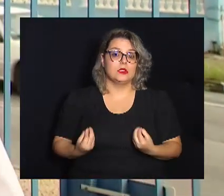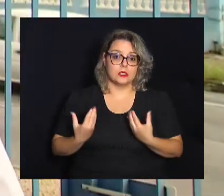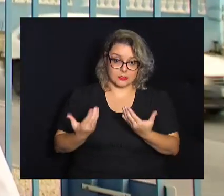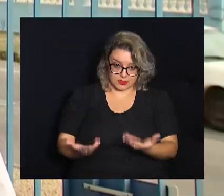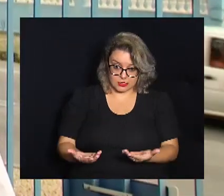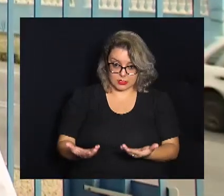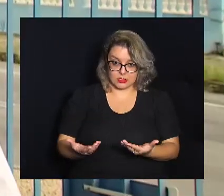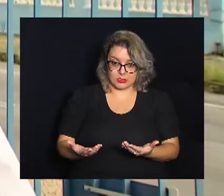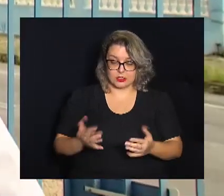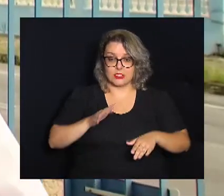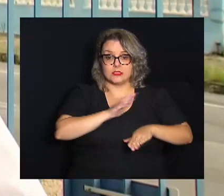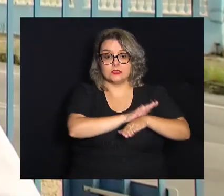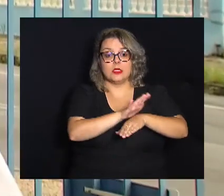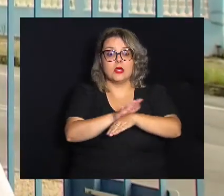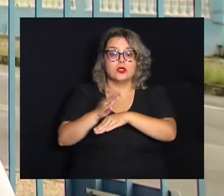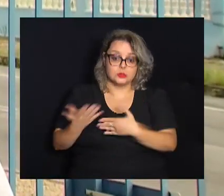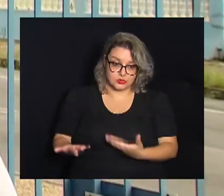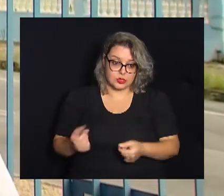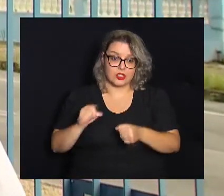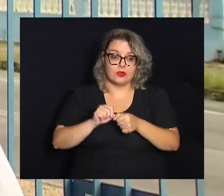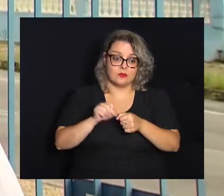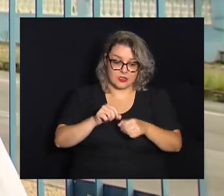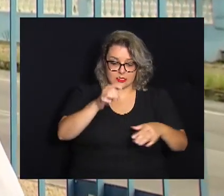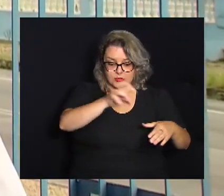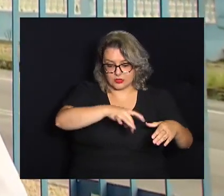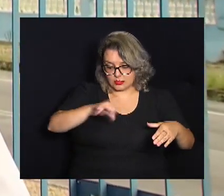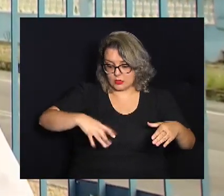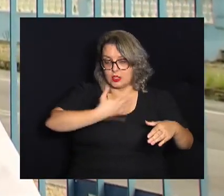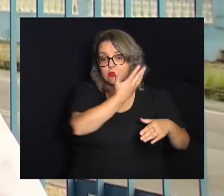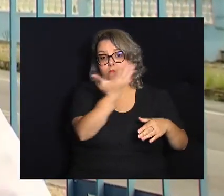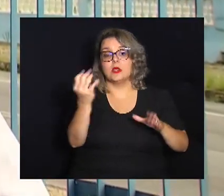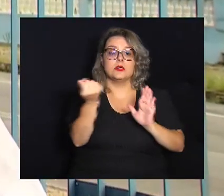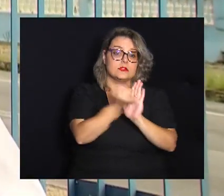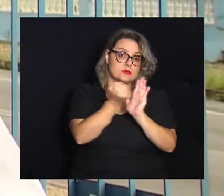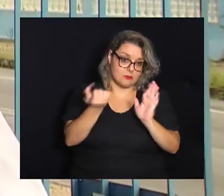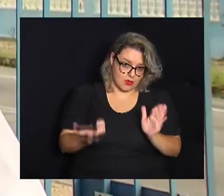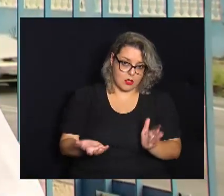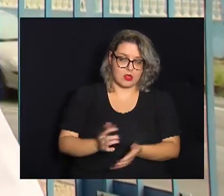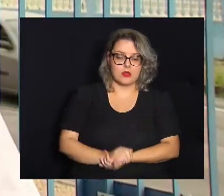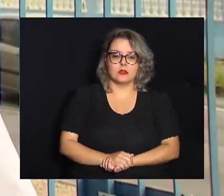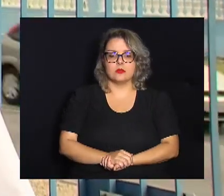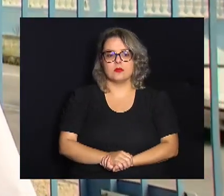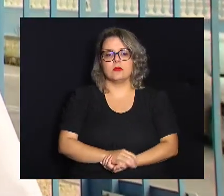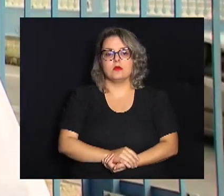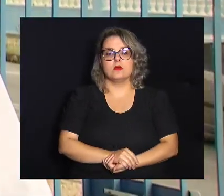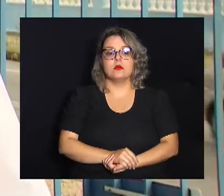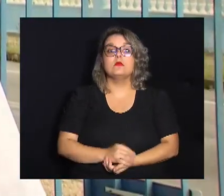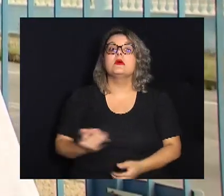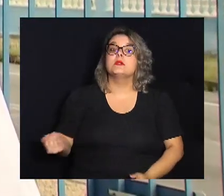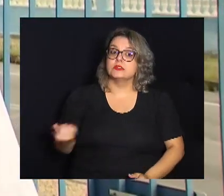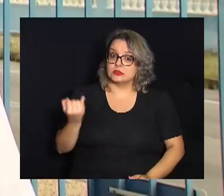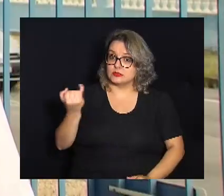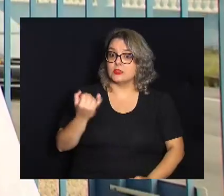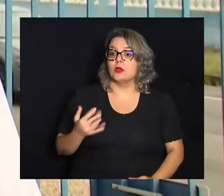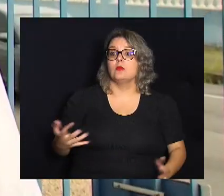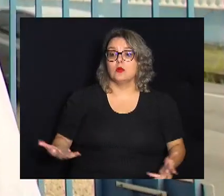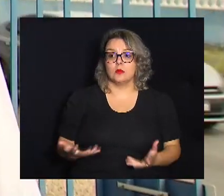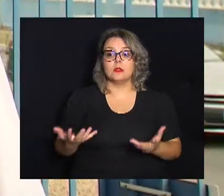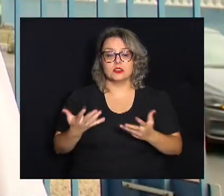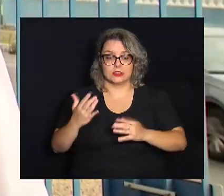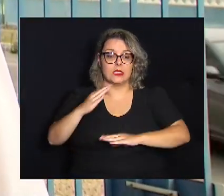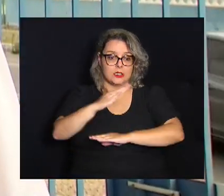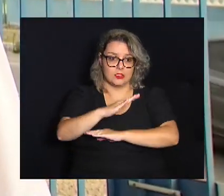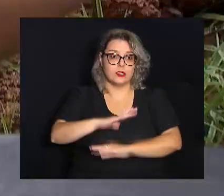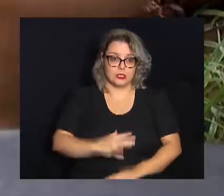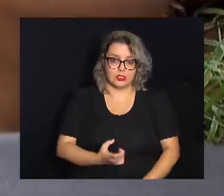nessa contribuição, né? E fazer esse plantio aqui simbólico, mas muito relevante como uma iniciativa da Câmara